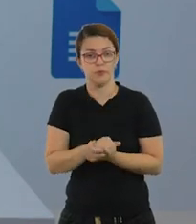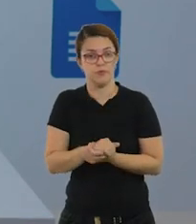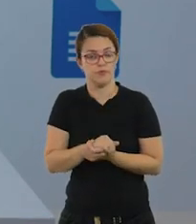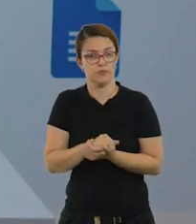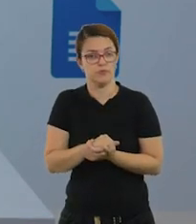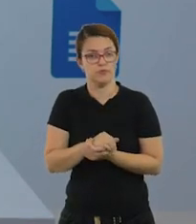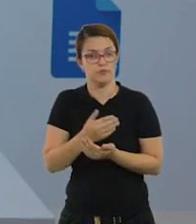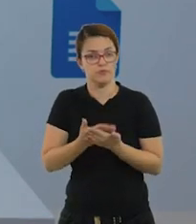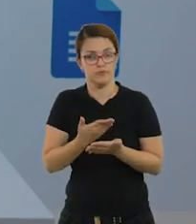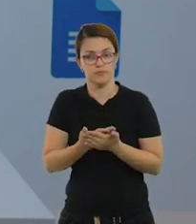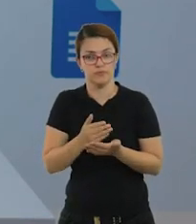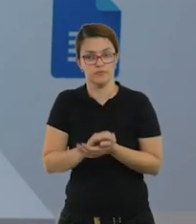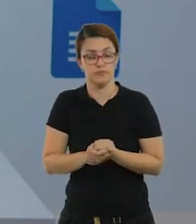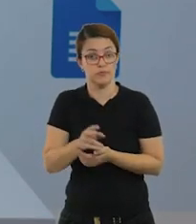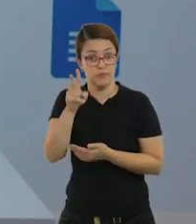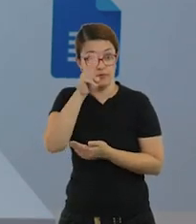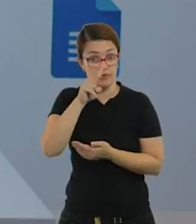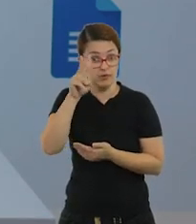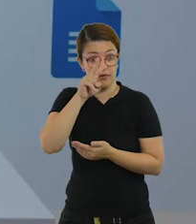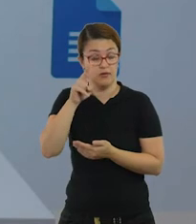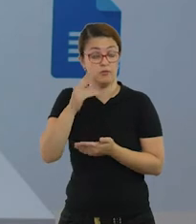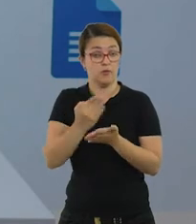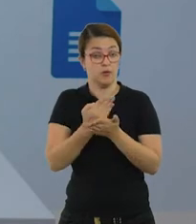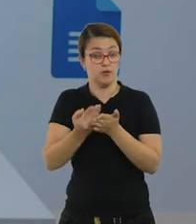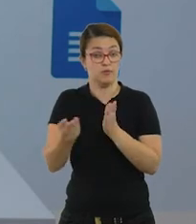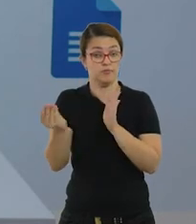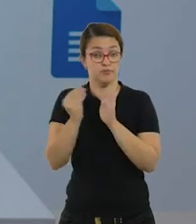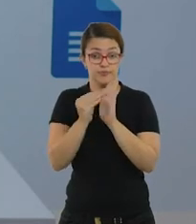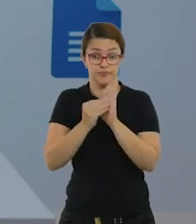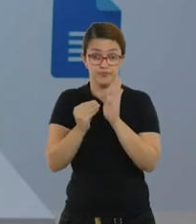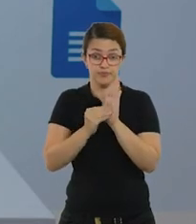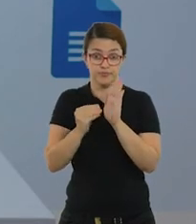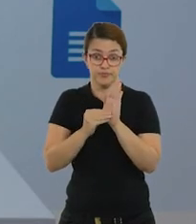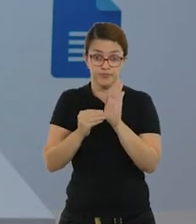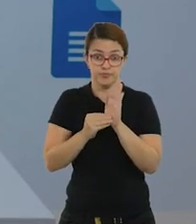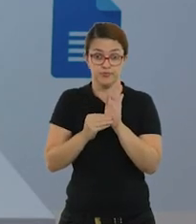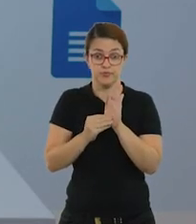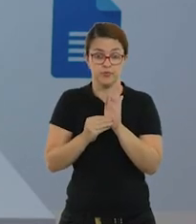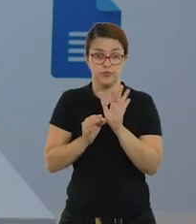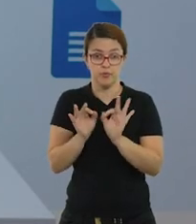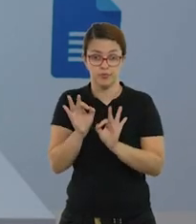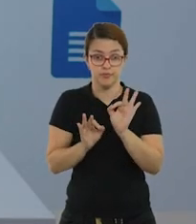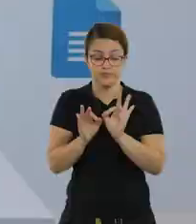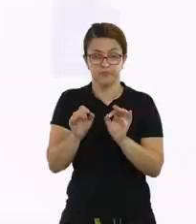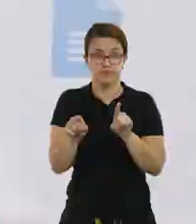trabalho e não esqueçam de registrar tanto o processo quanto o resultado.